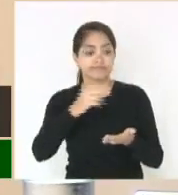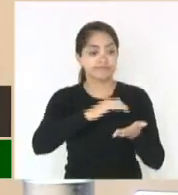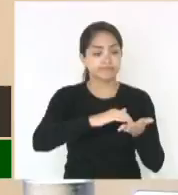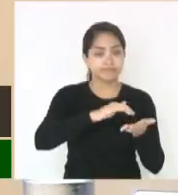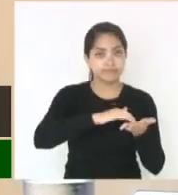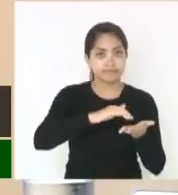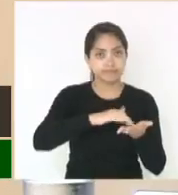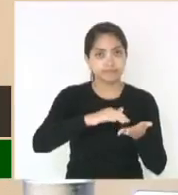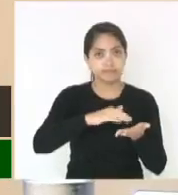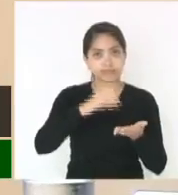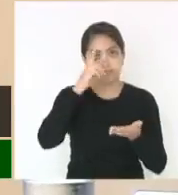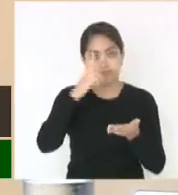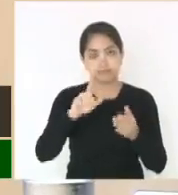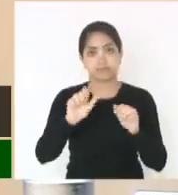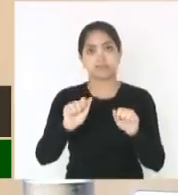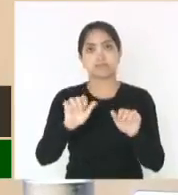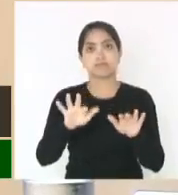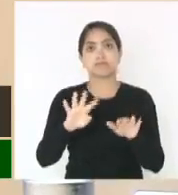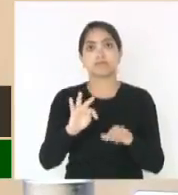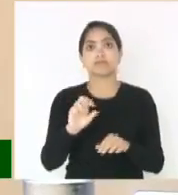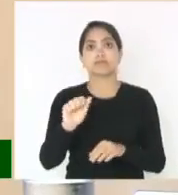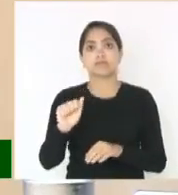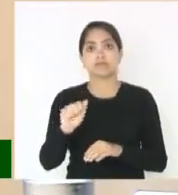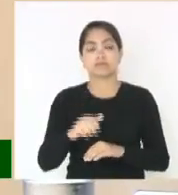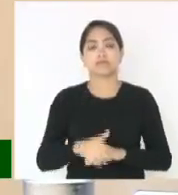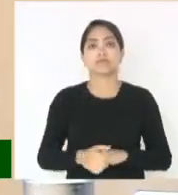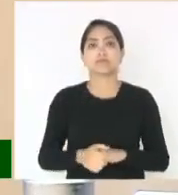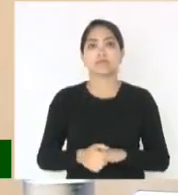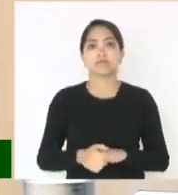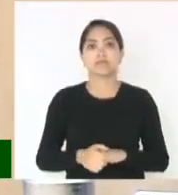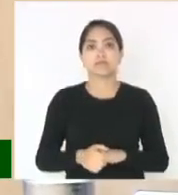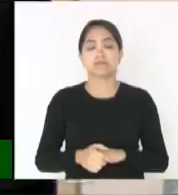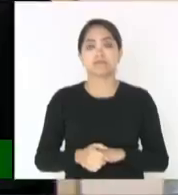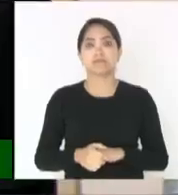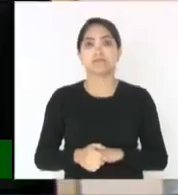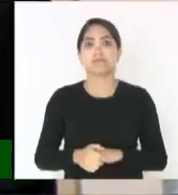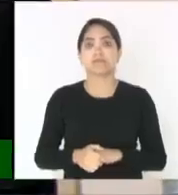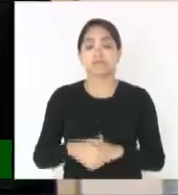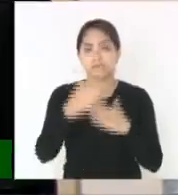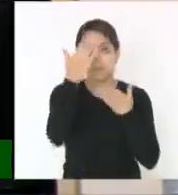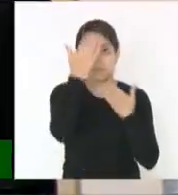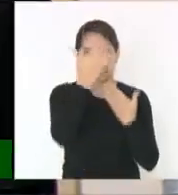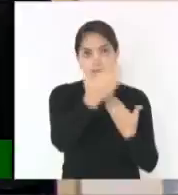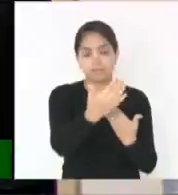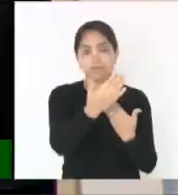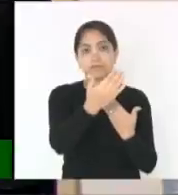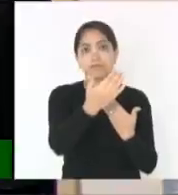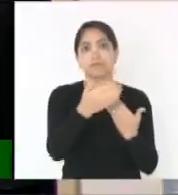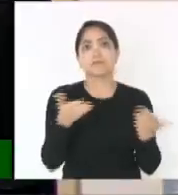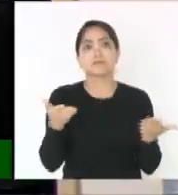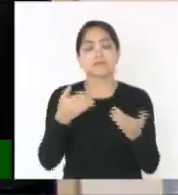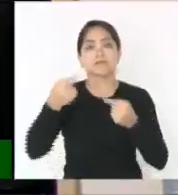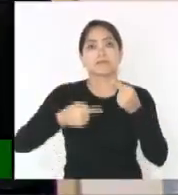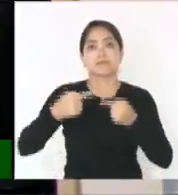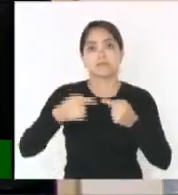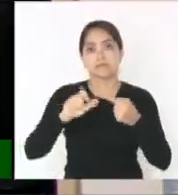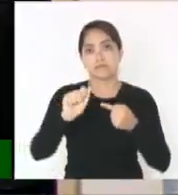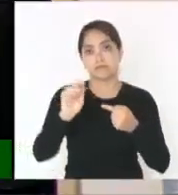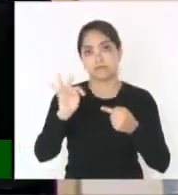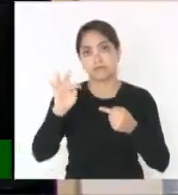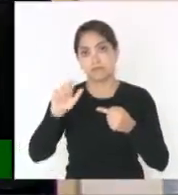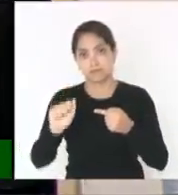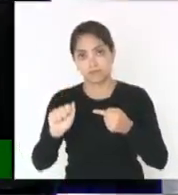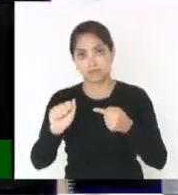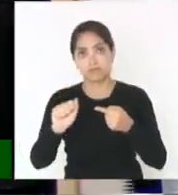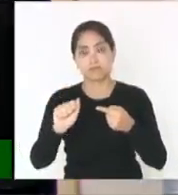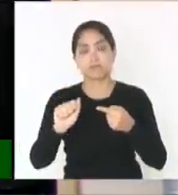secretário, lavrei a presente ata. Era isso, senhor presidente. Obrigado, deputado César Valduga. Em discussão, as atas